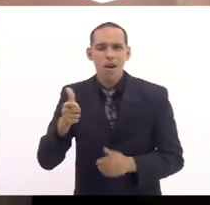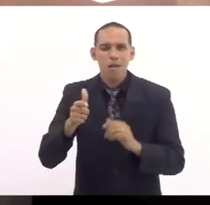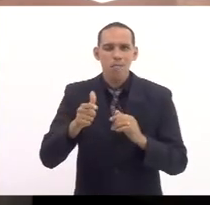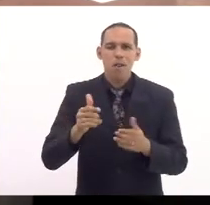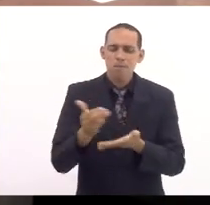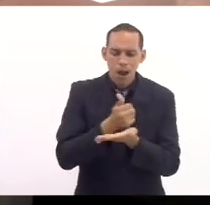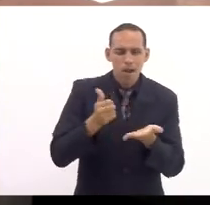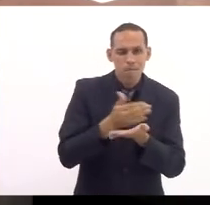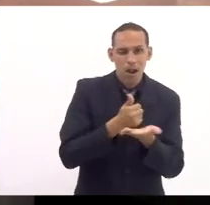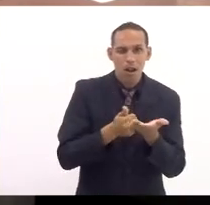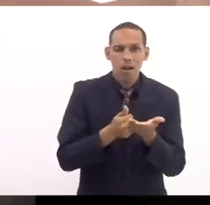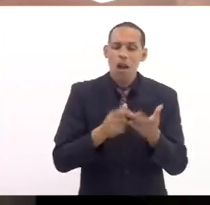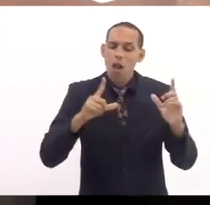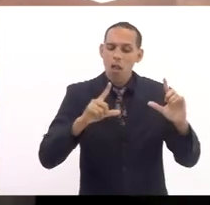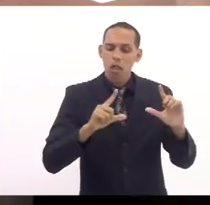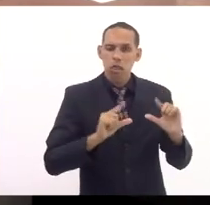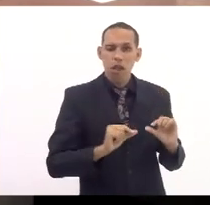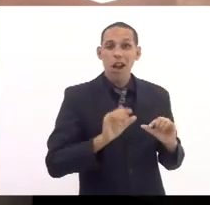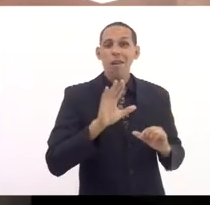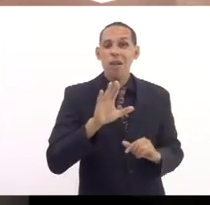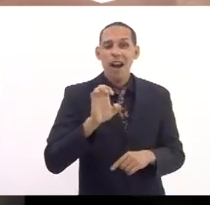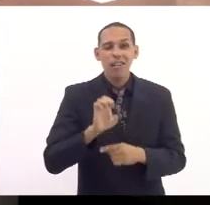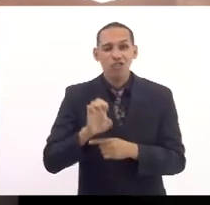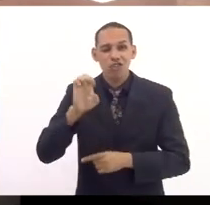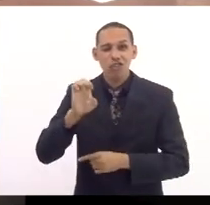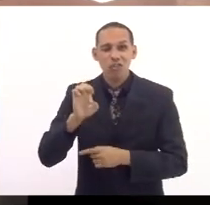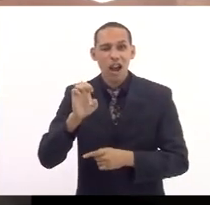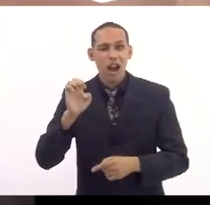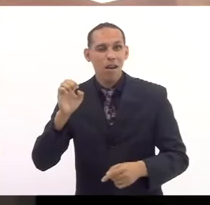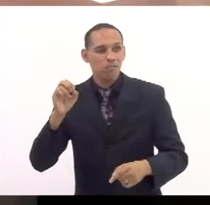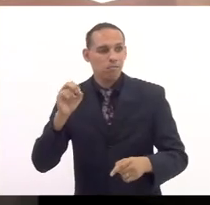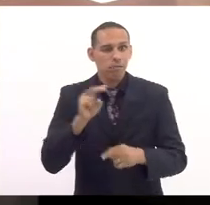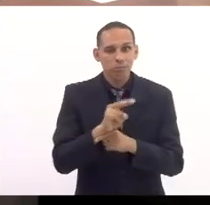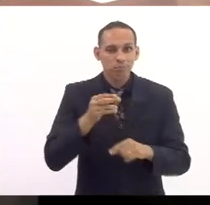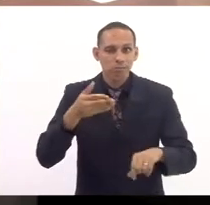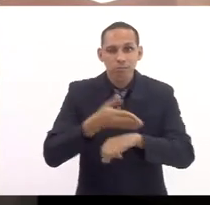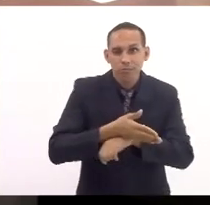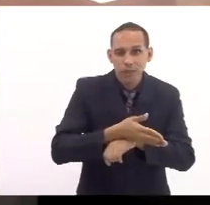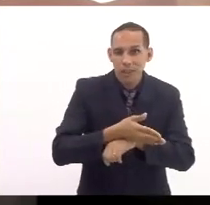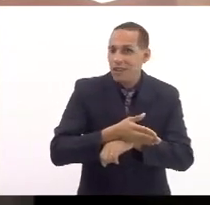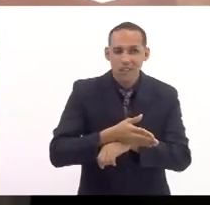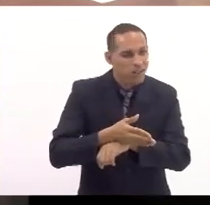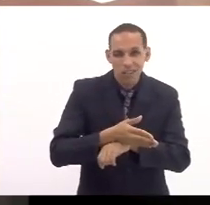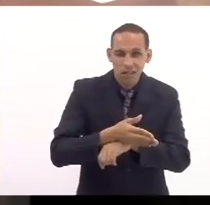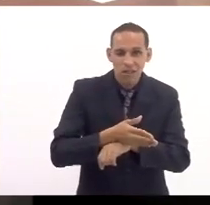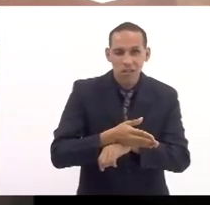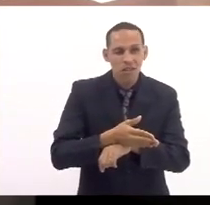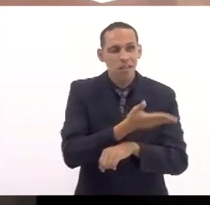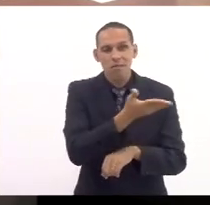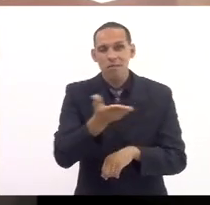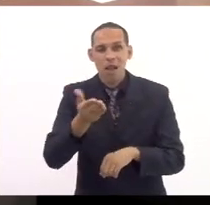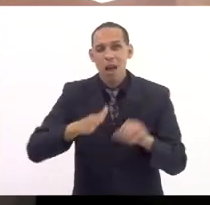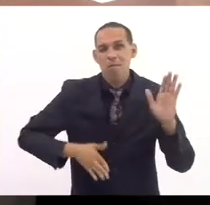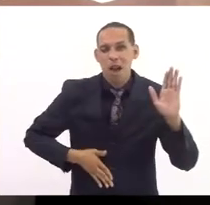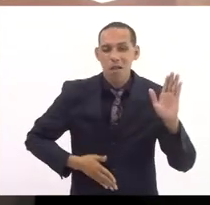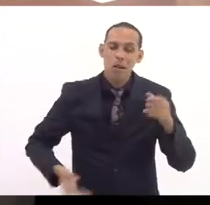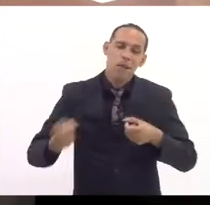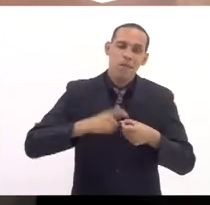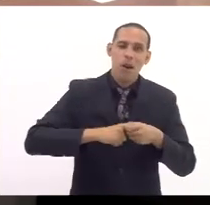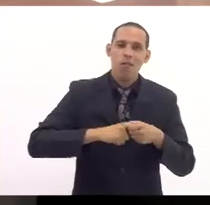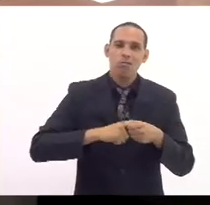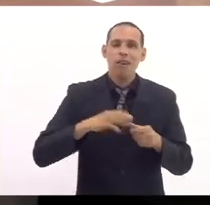uma primeiro alívio, mas se o Estado não ocupar aquela área, eles vão voltar, né? Não adianta a gente retirar uma